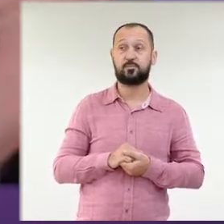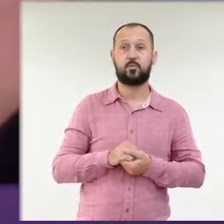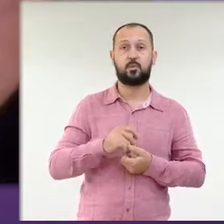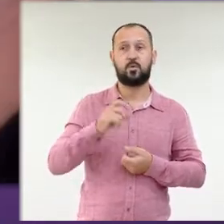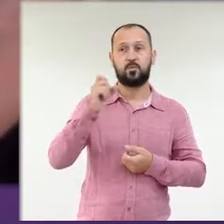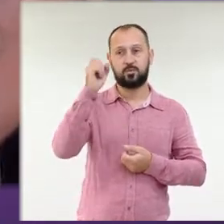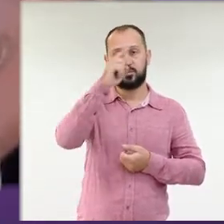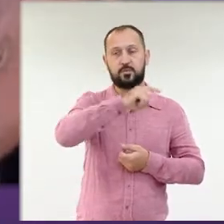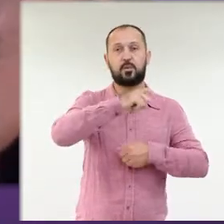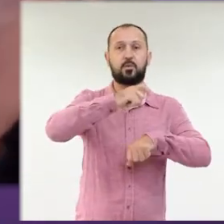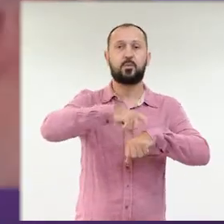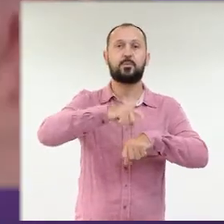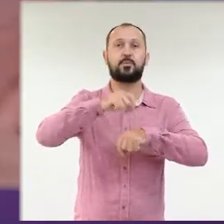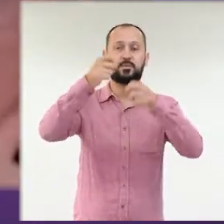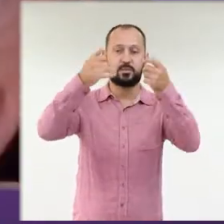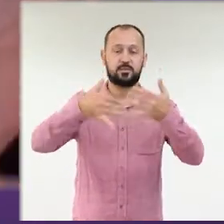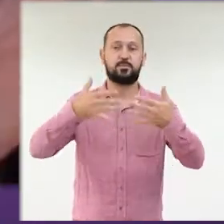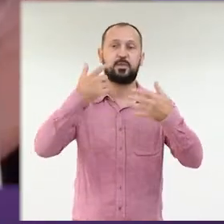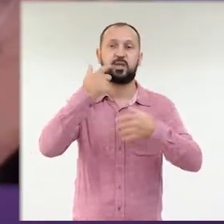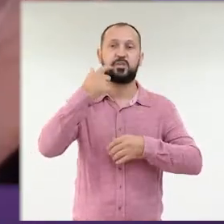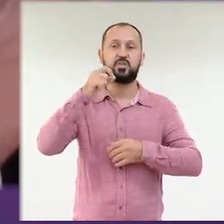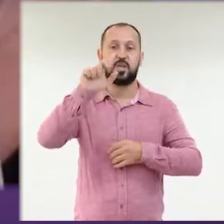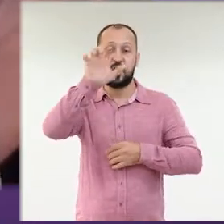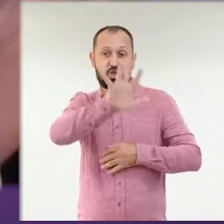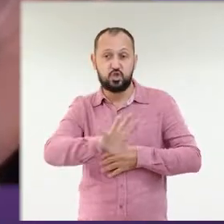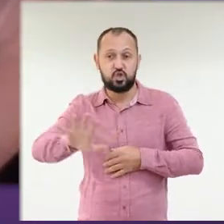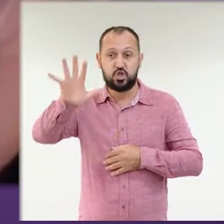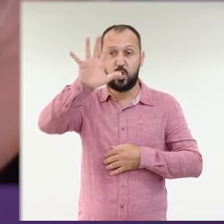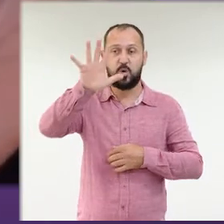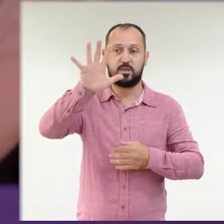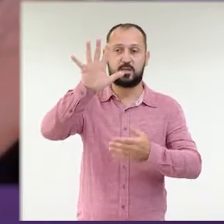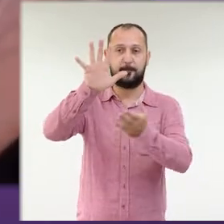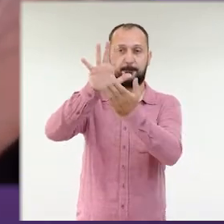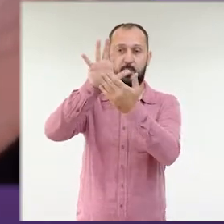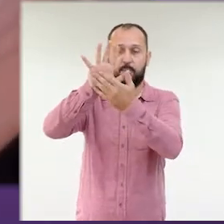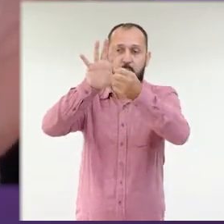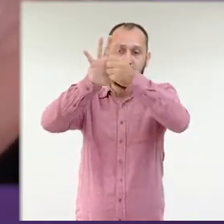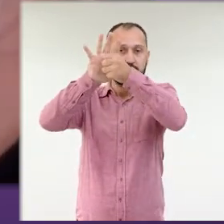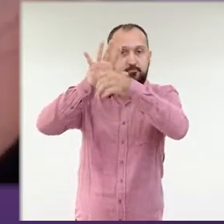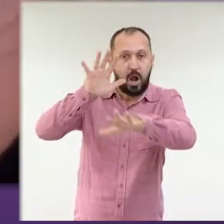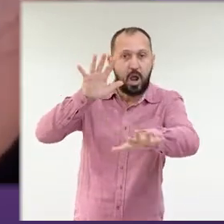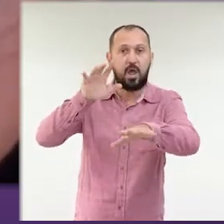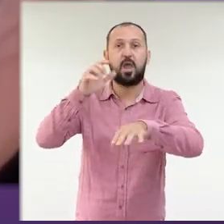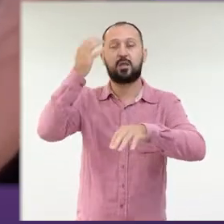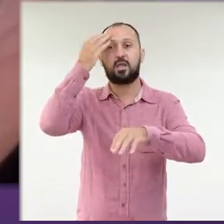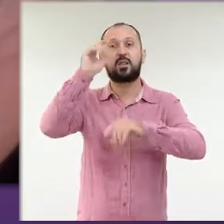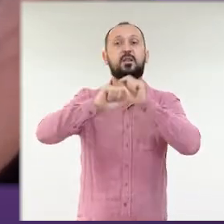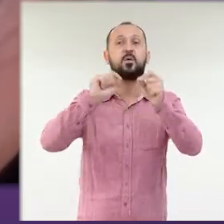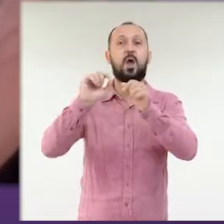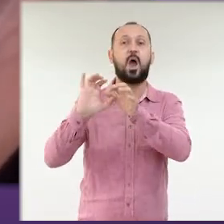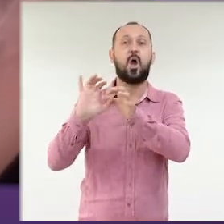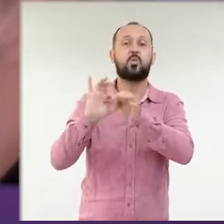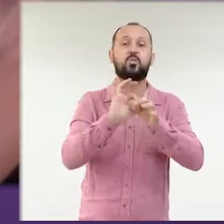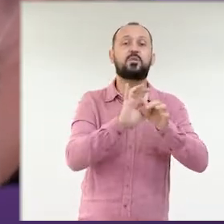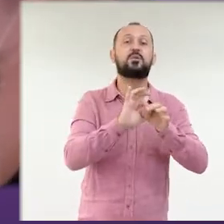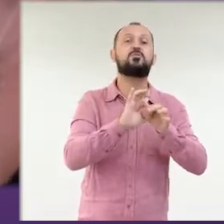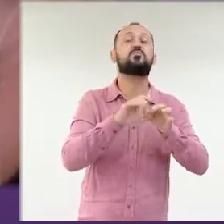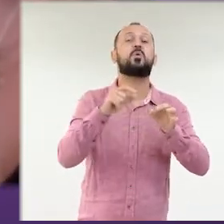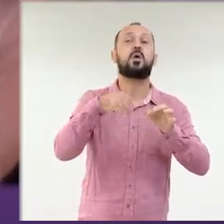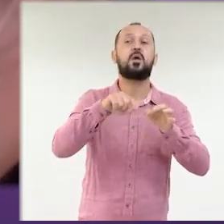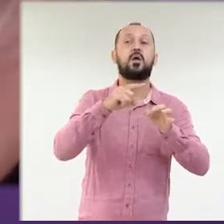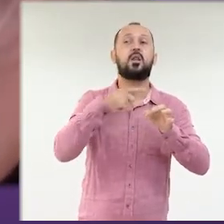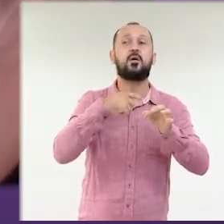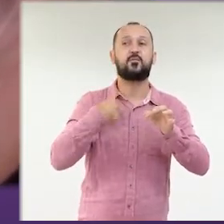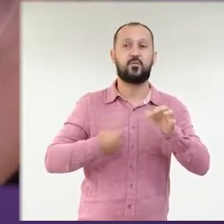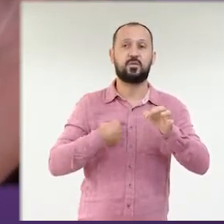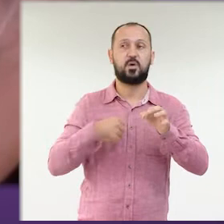Os desafios, quando a gente fala de regionalizar a proposta, é justamente entender o contexto que aquela comunidade